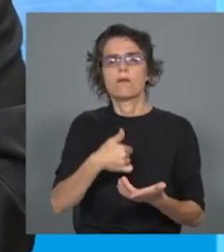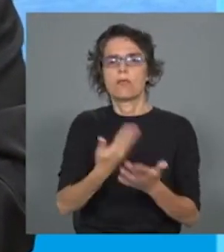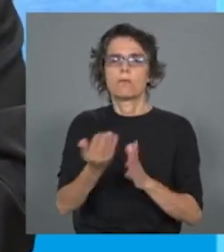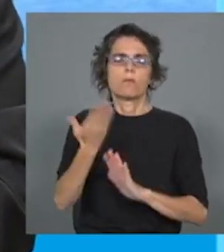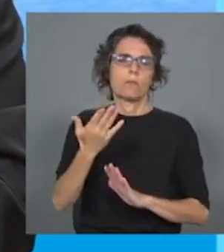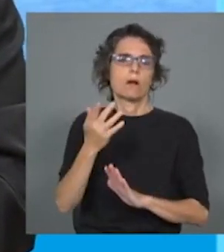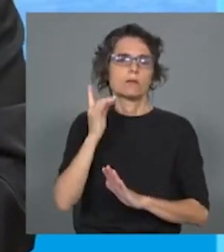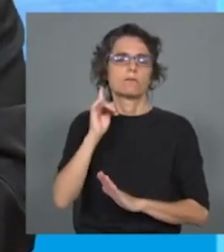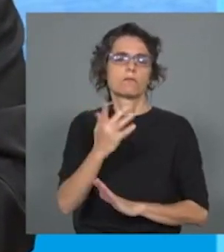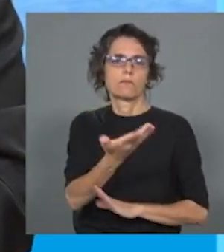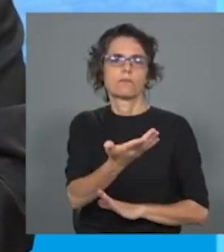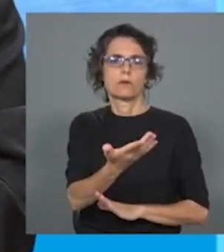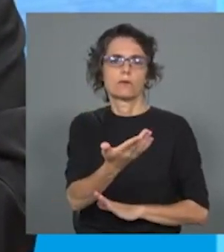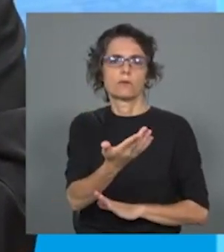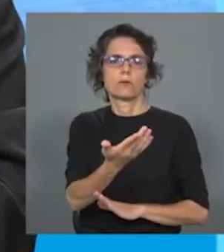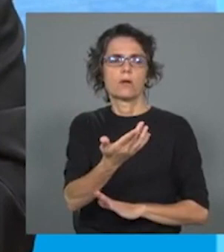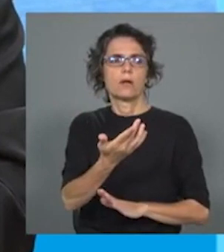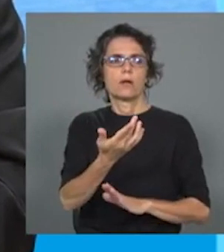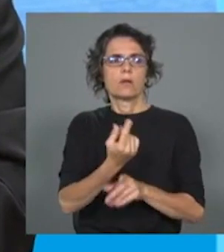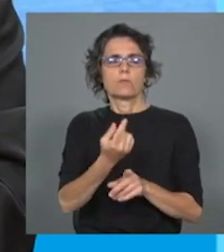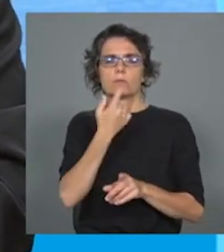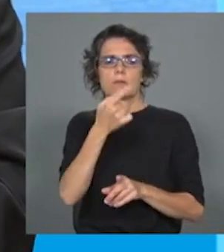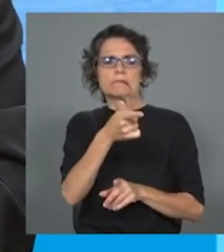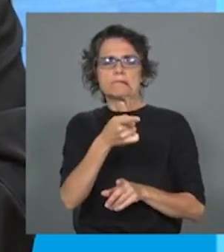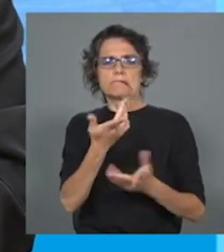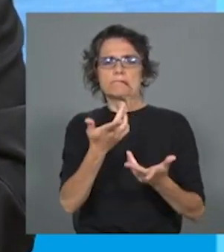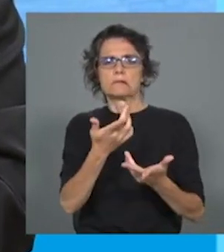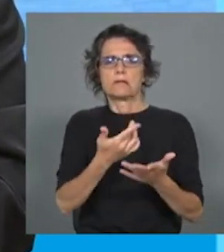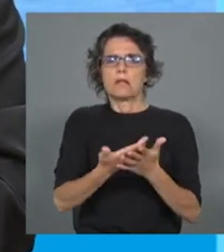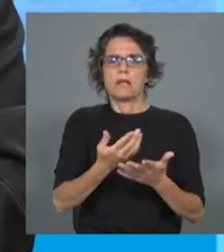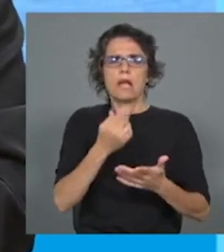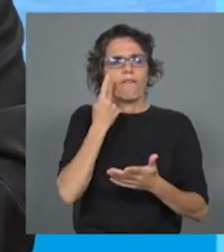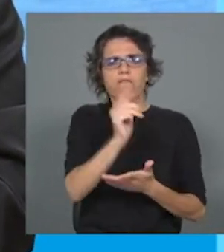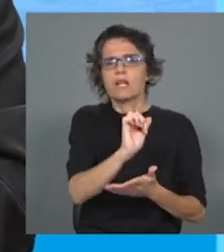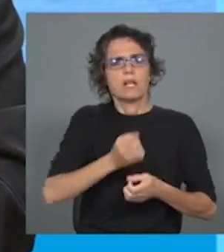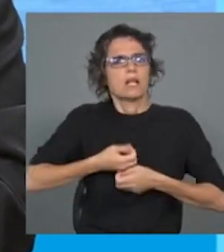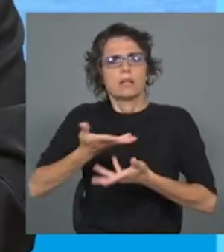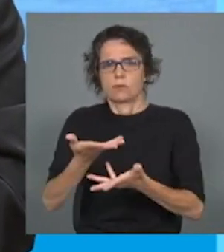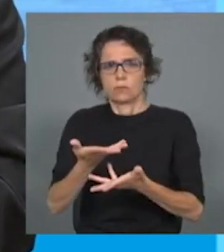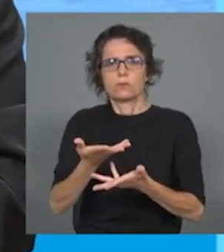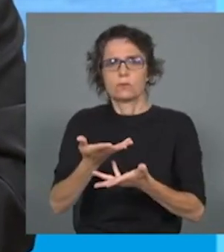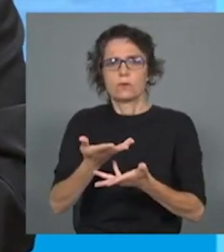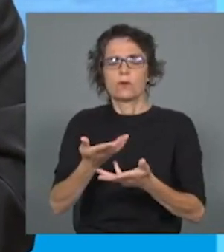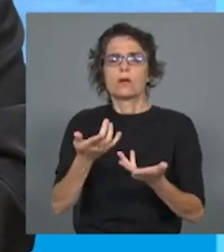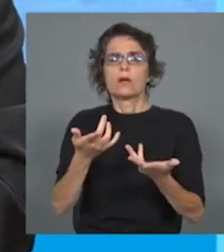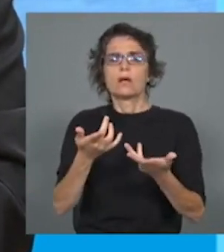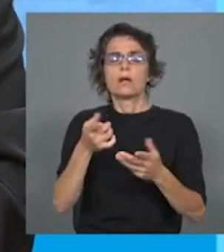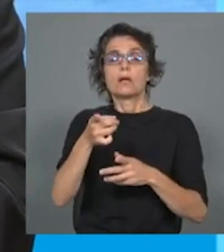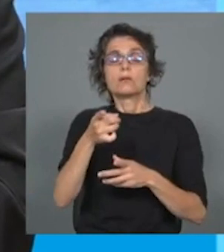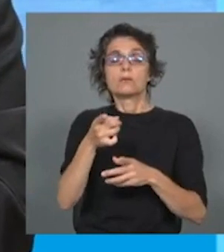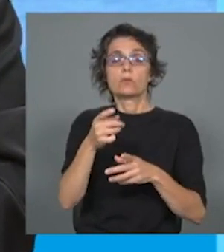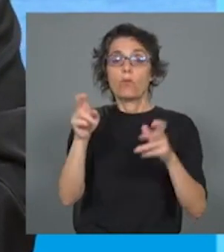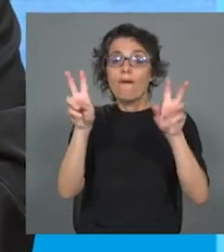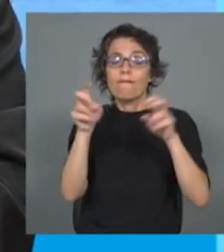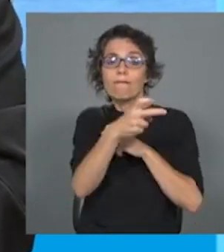mais aquilo que é essa dádiva de vida efetiva, vida por vida, como diz o lema dos bombeiros, e que nos deve fazer